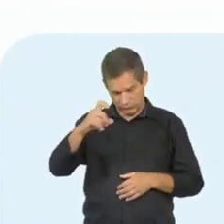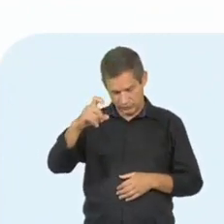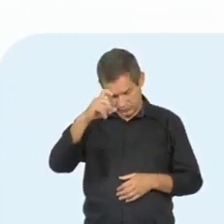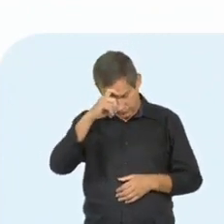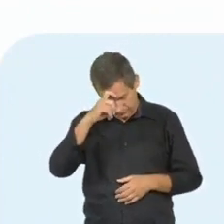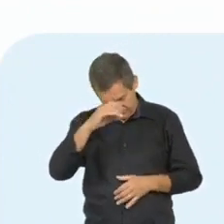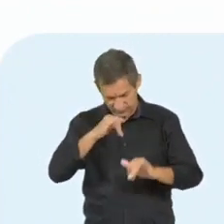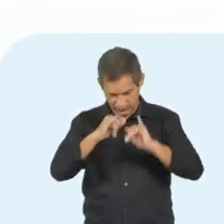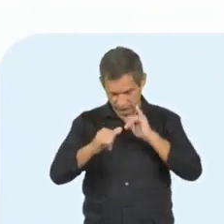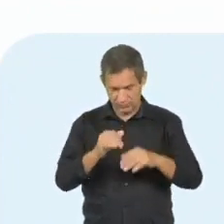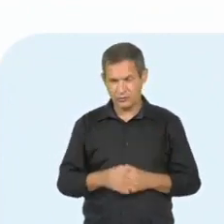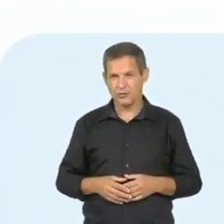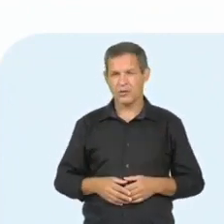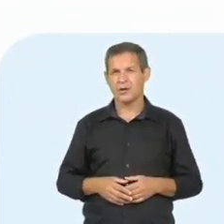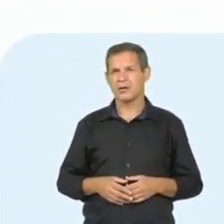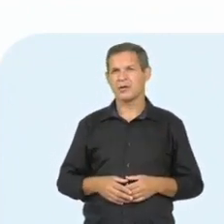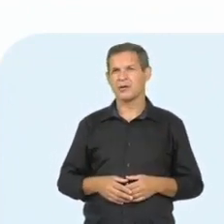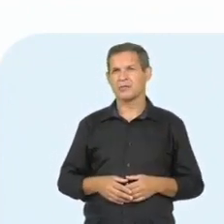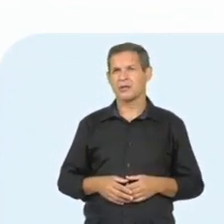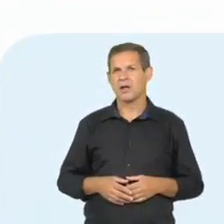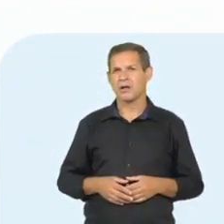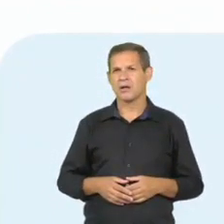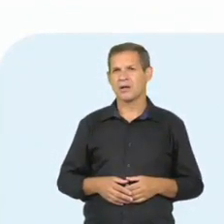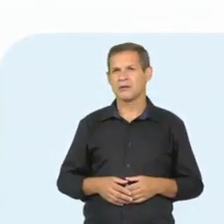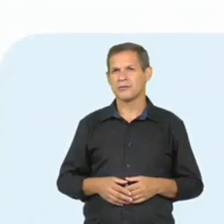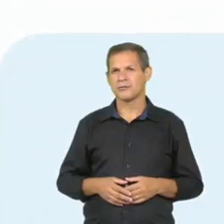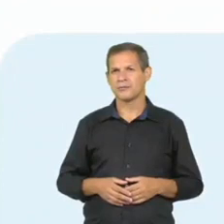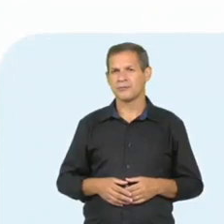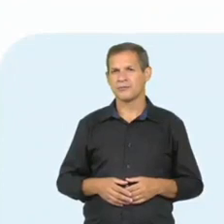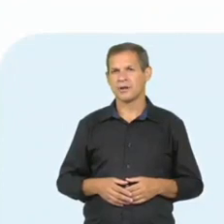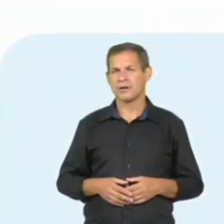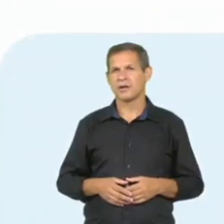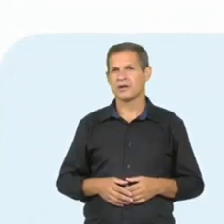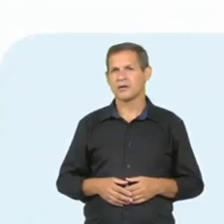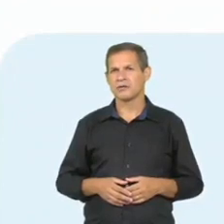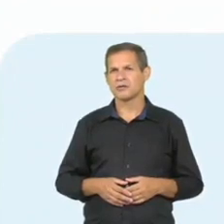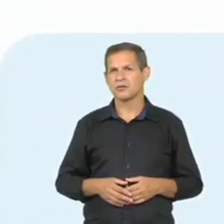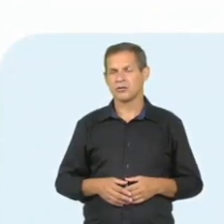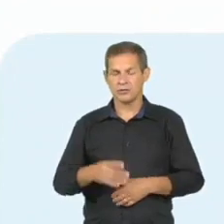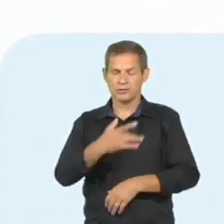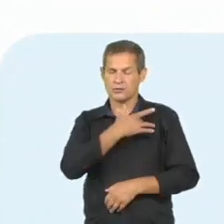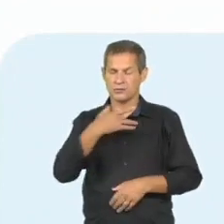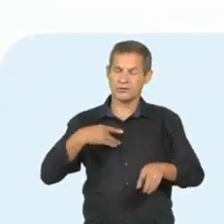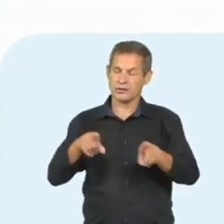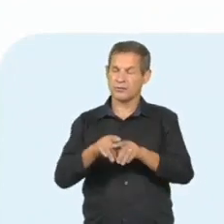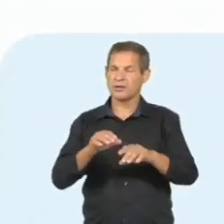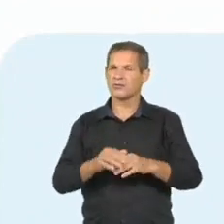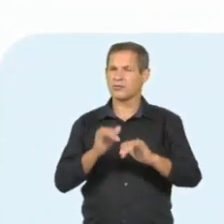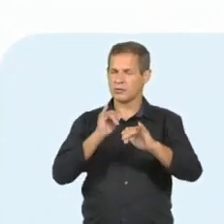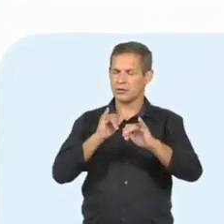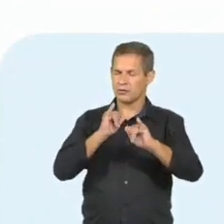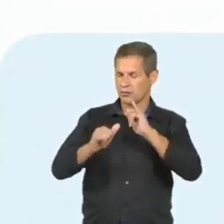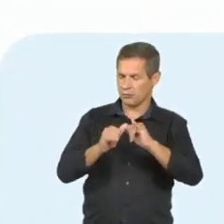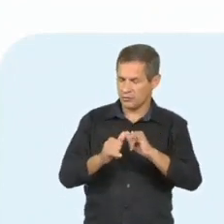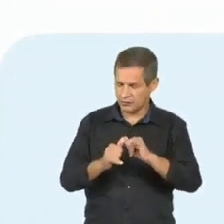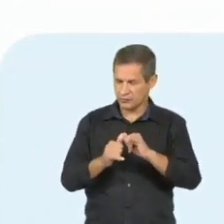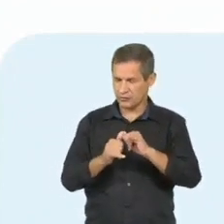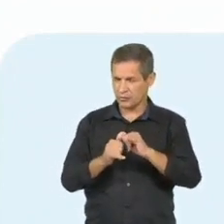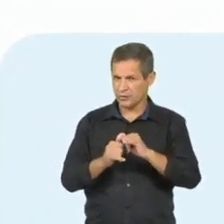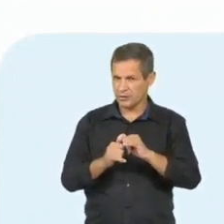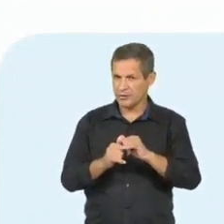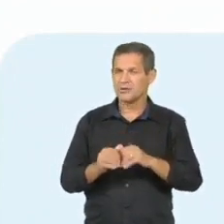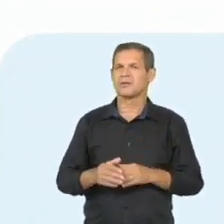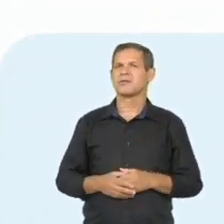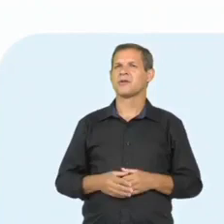Hospitalares, de Informações Ambulatoriais, de Informações de Vigilância Alimentar e de Informação de Atenção Básica. Cada